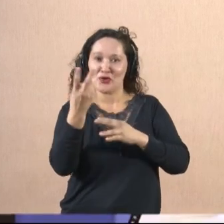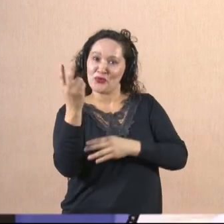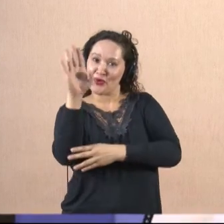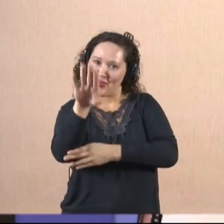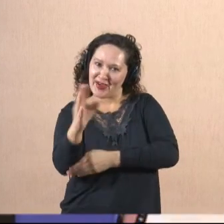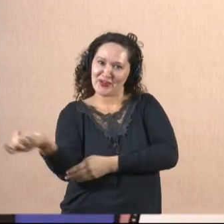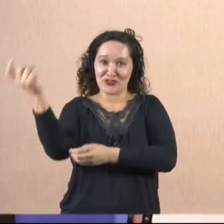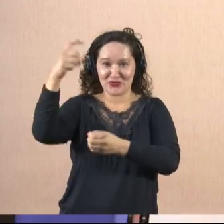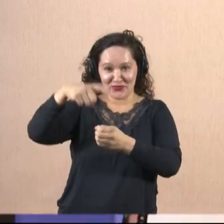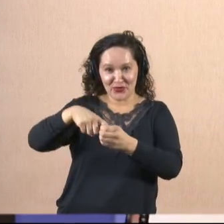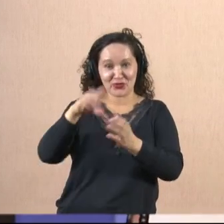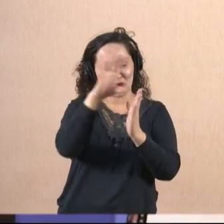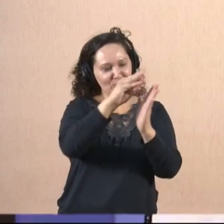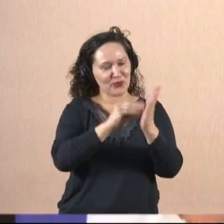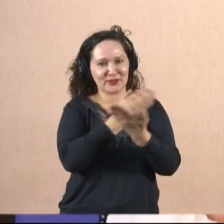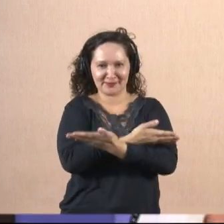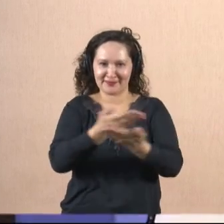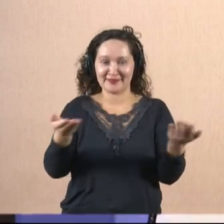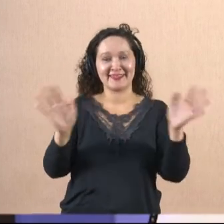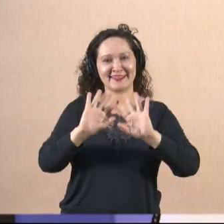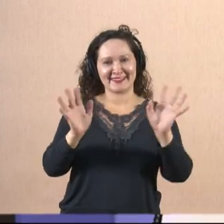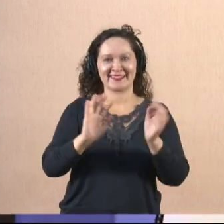a gente volta com muito conteúdo para você tchau